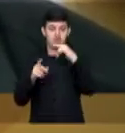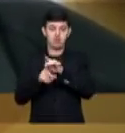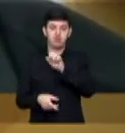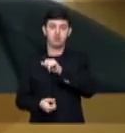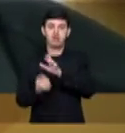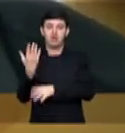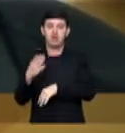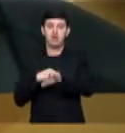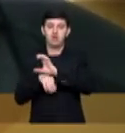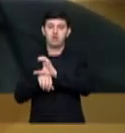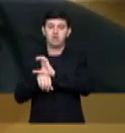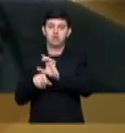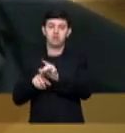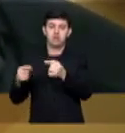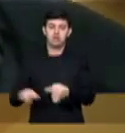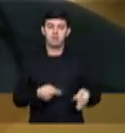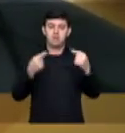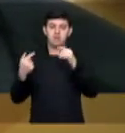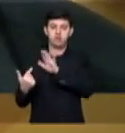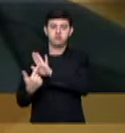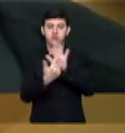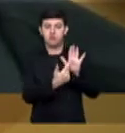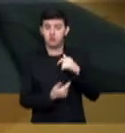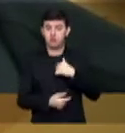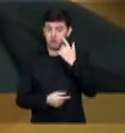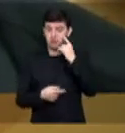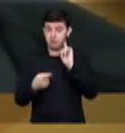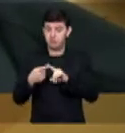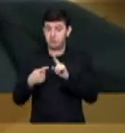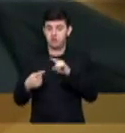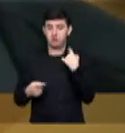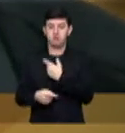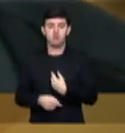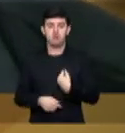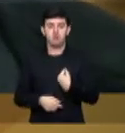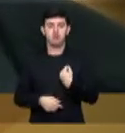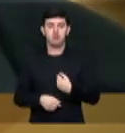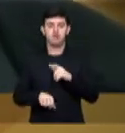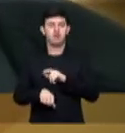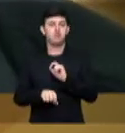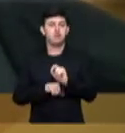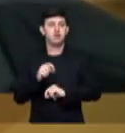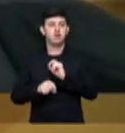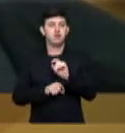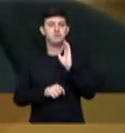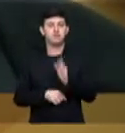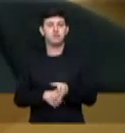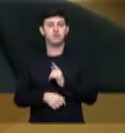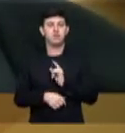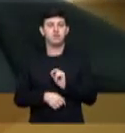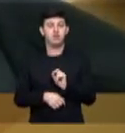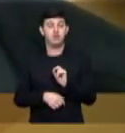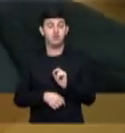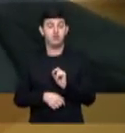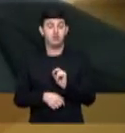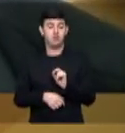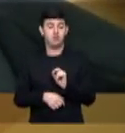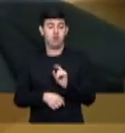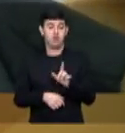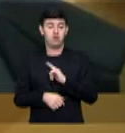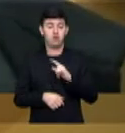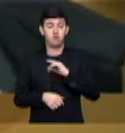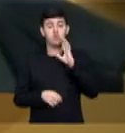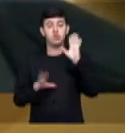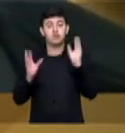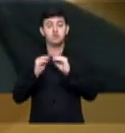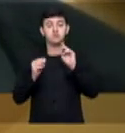neste debate. A primeira coisa é que nós estamos colocando num único cesto, em um único cesto, a noção